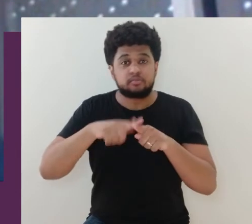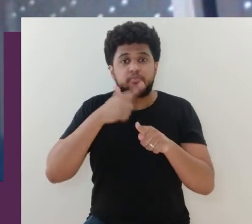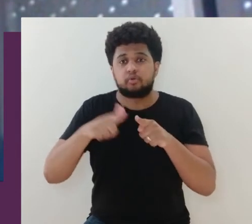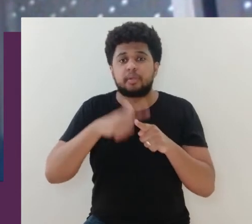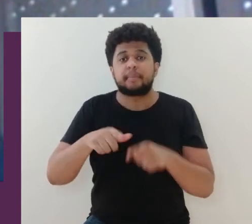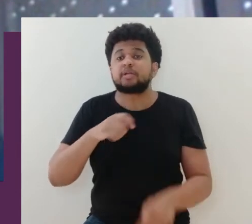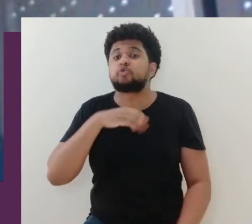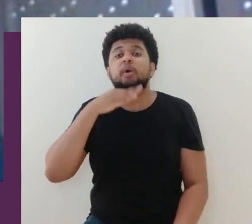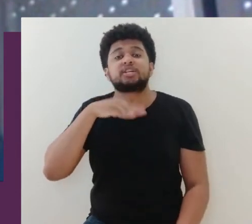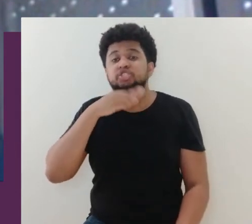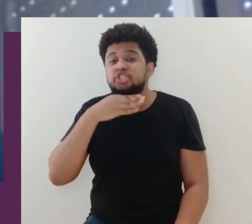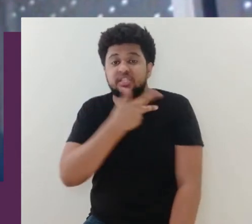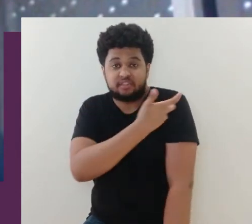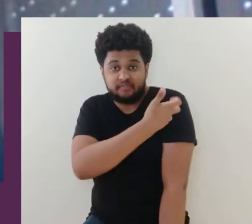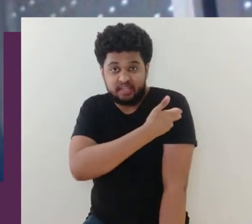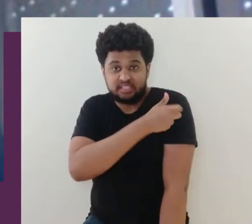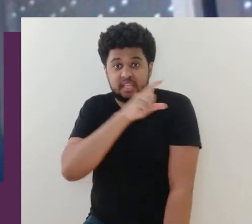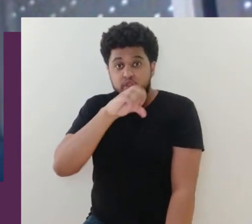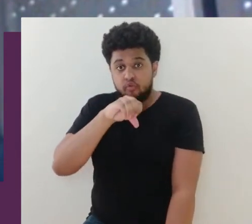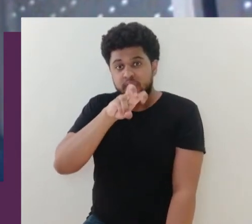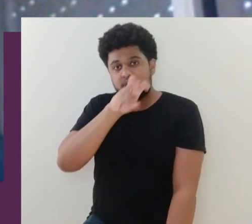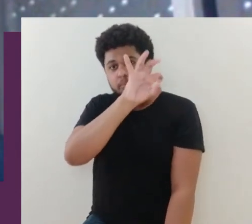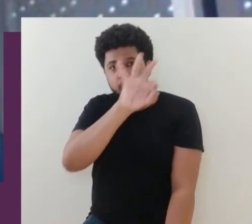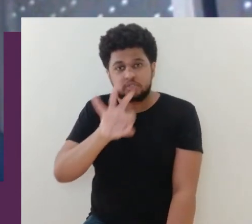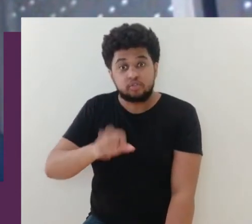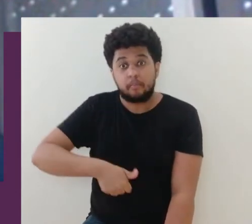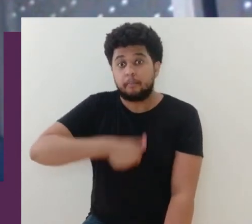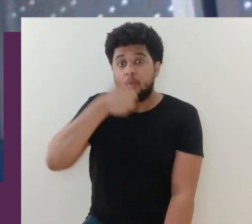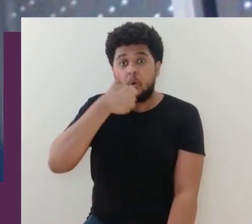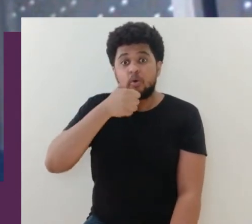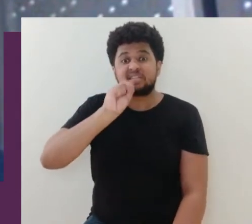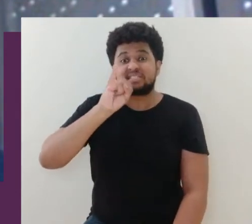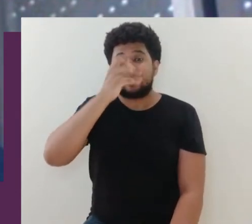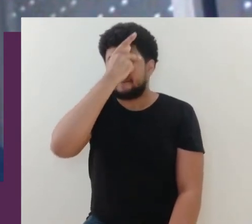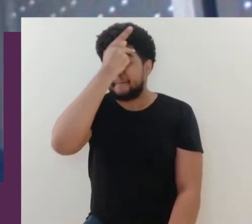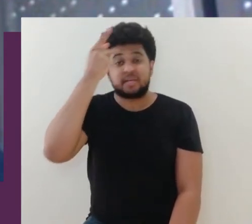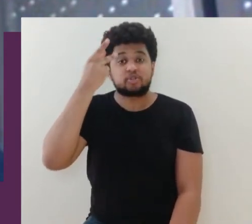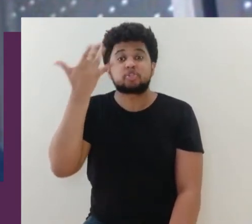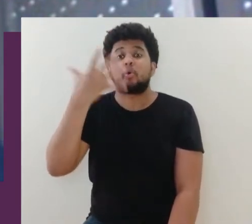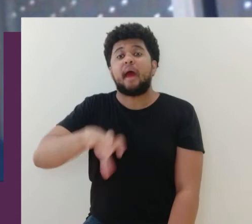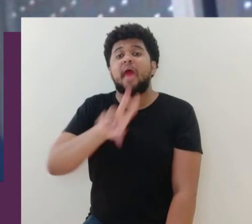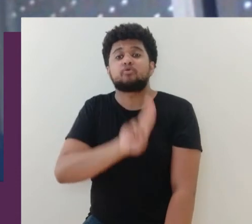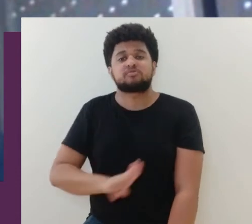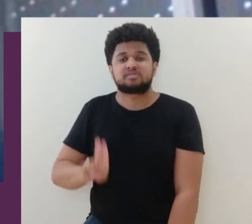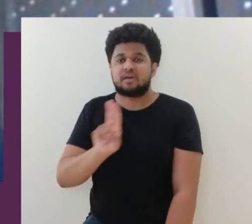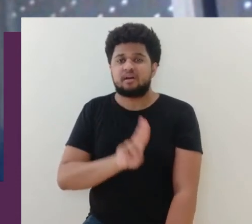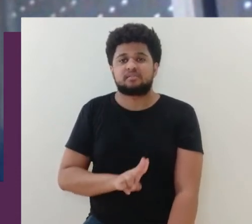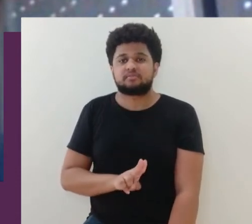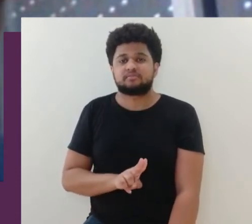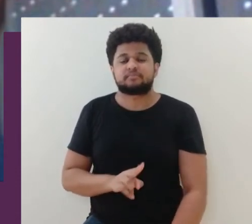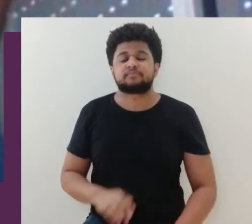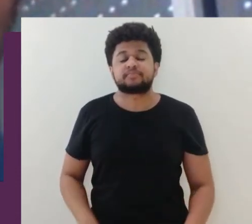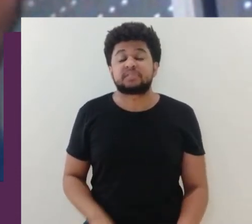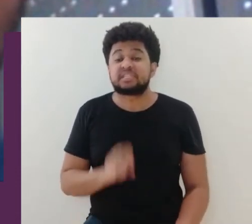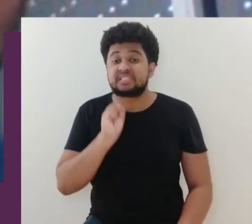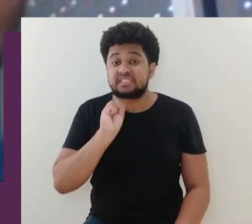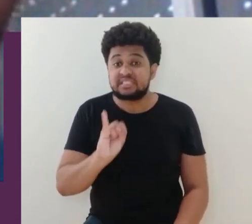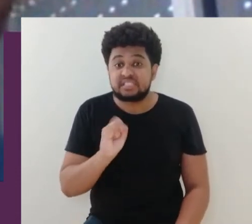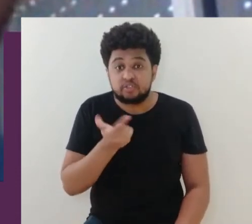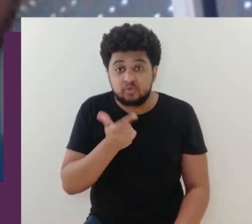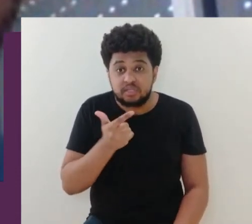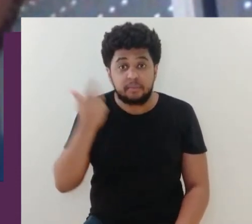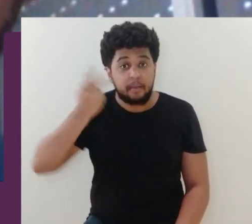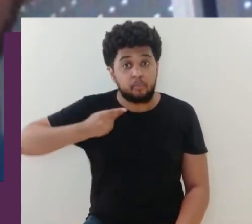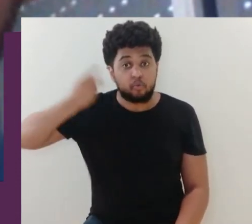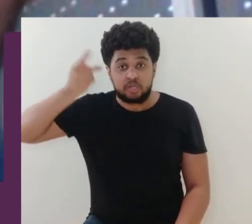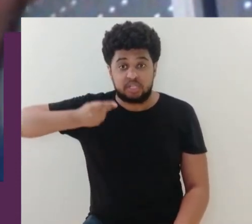problema. Não adianta a vacina ter 95% de eficácia se as pessoas não querem usar. E se não